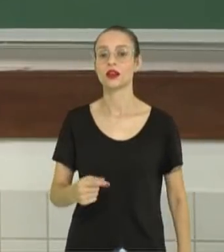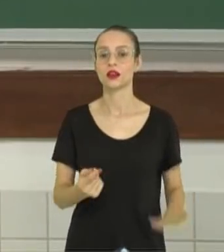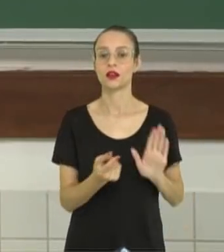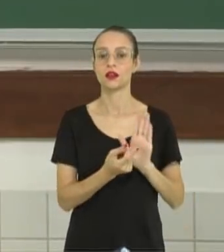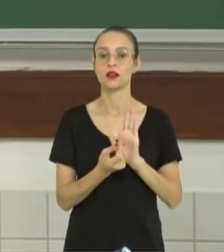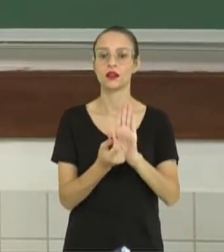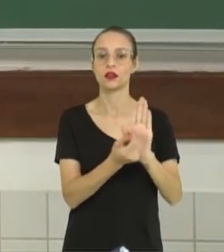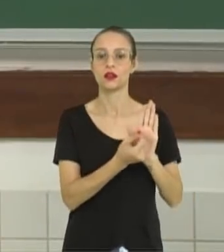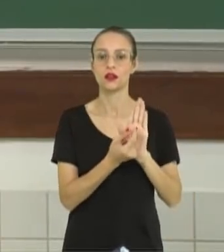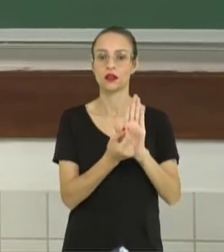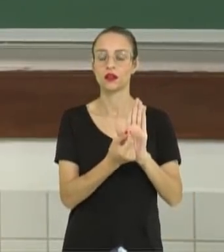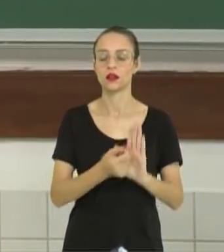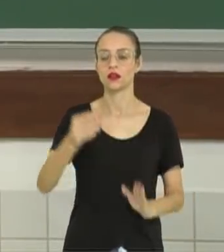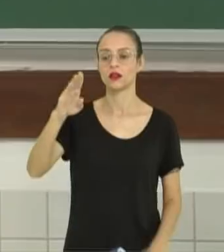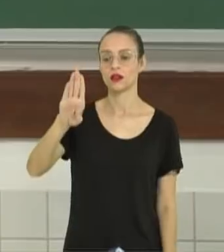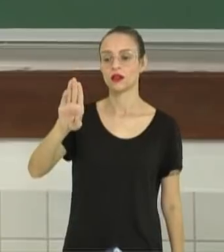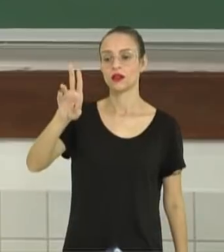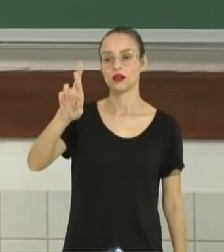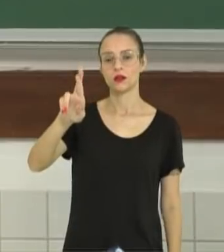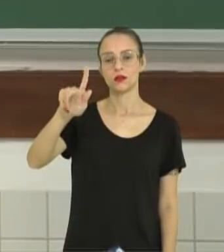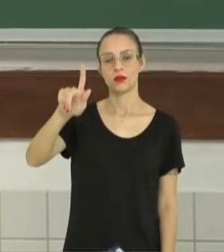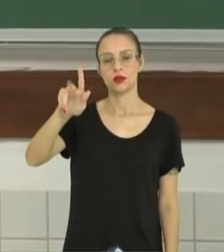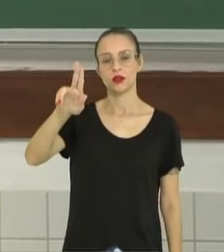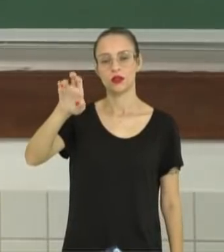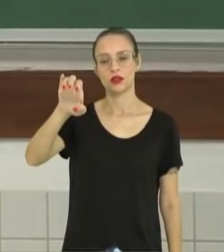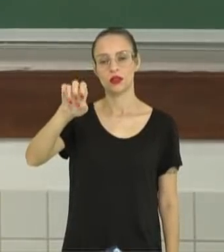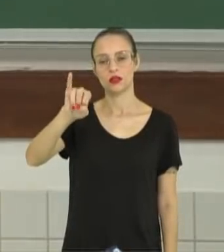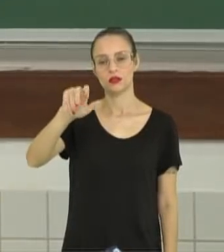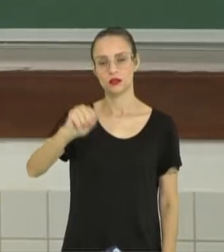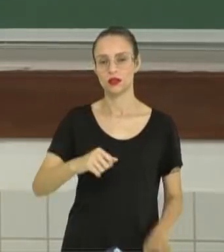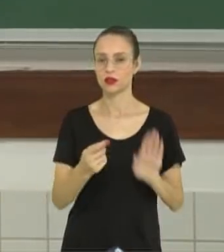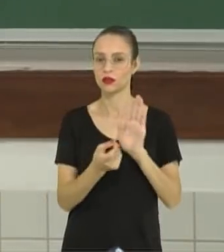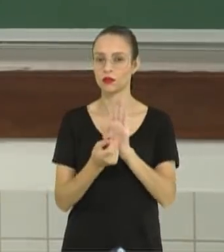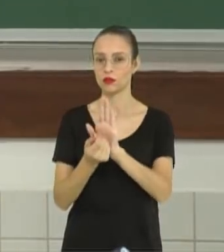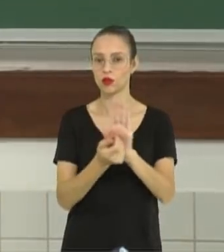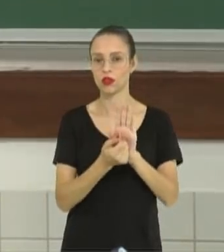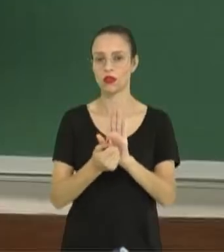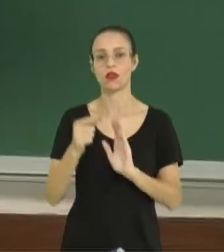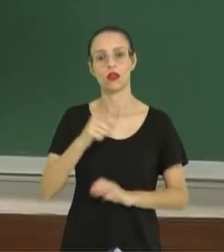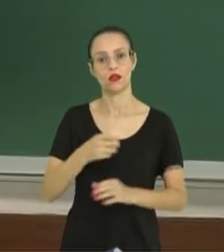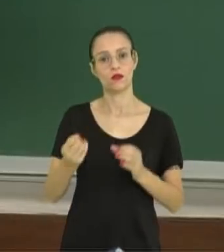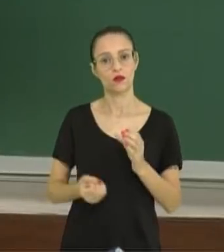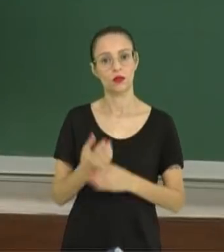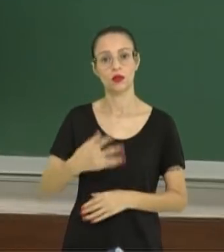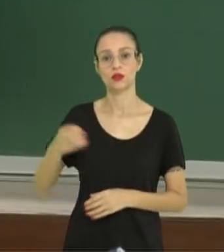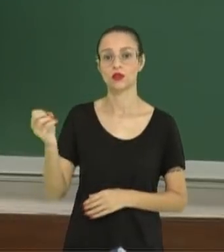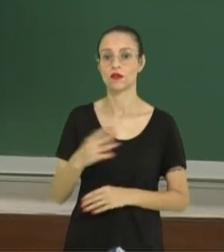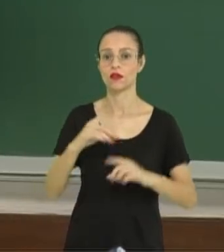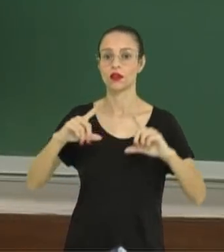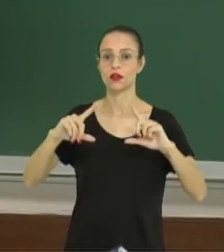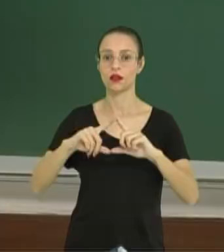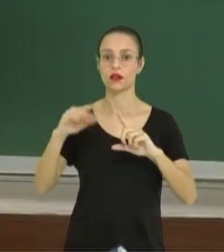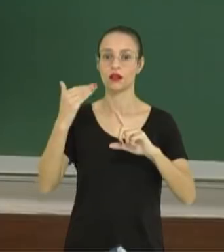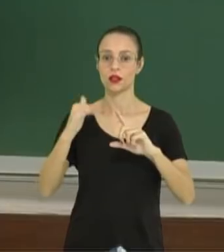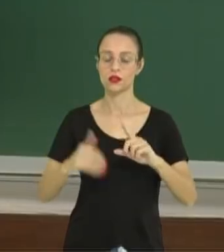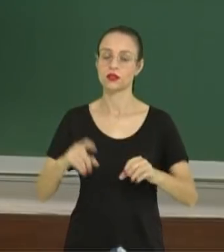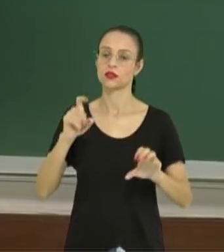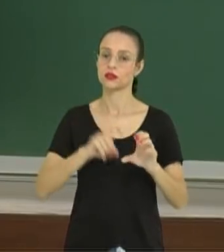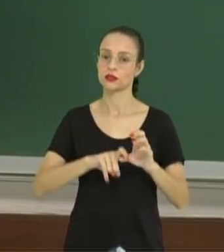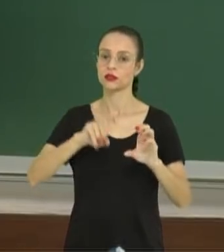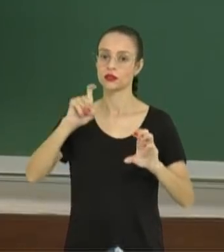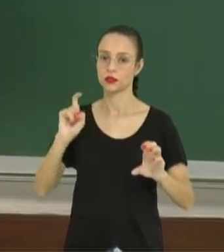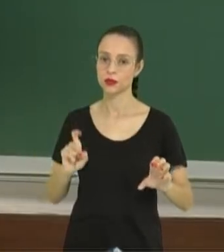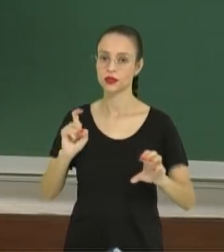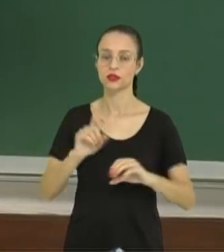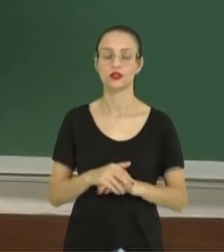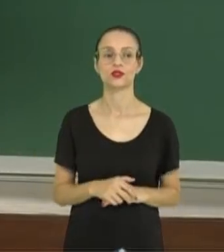Esse pessoal que ficava ao redor do feudo, os burgos, formaram uma nova classe social, que acabou se tornando independente